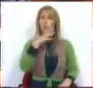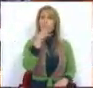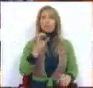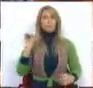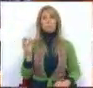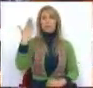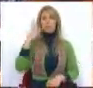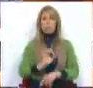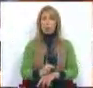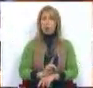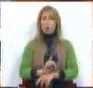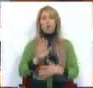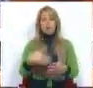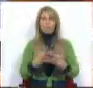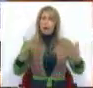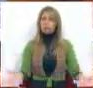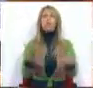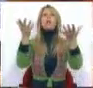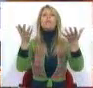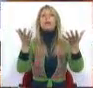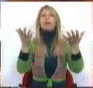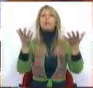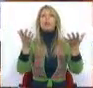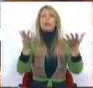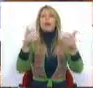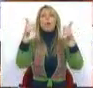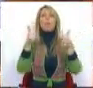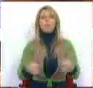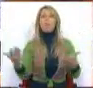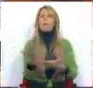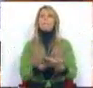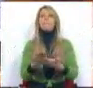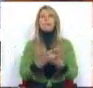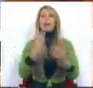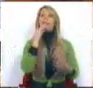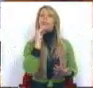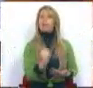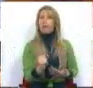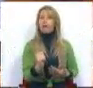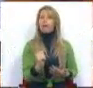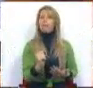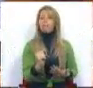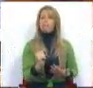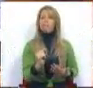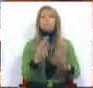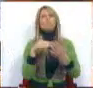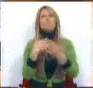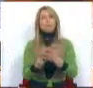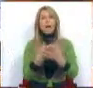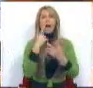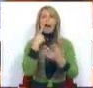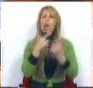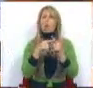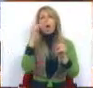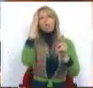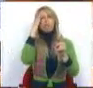início, da tal alavancagem para um bom mercado da terra, para a formação de preços